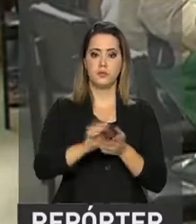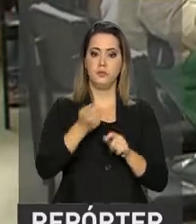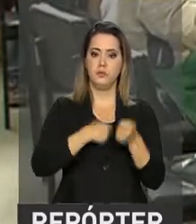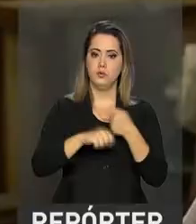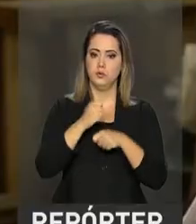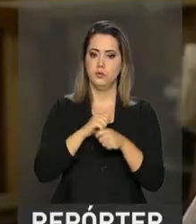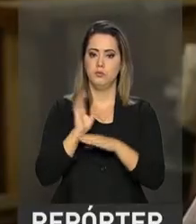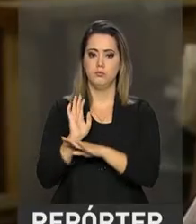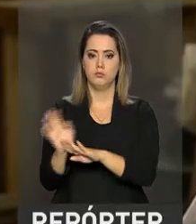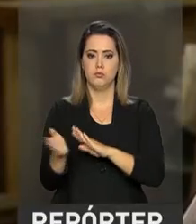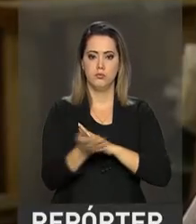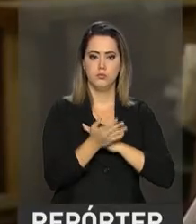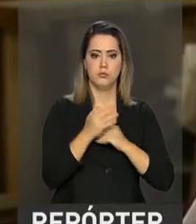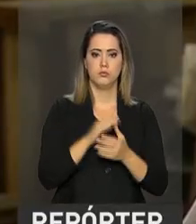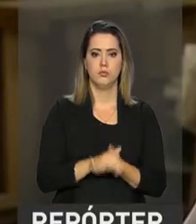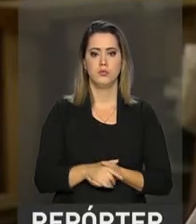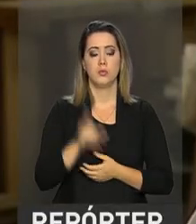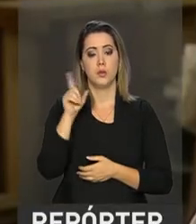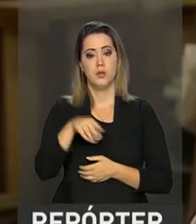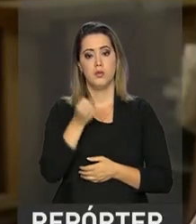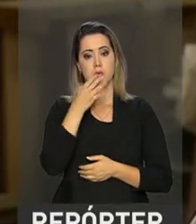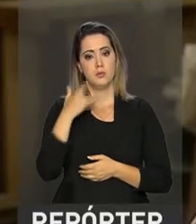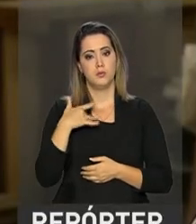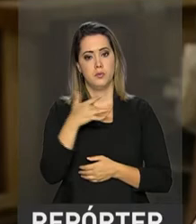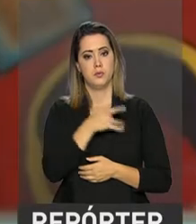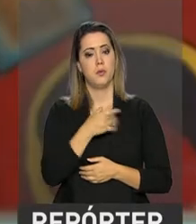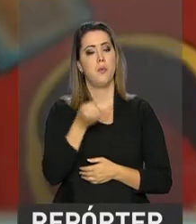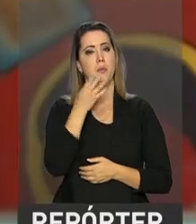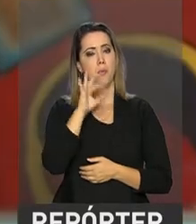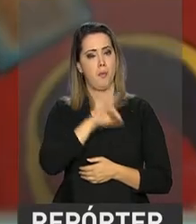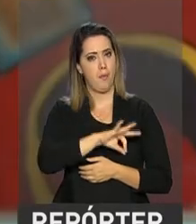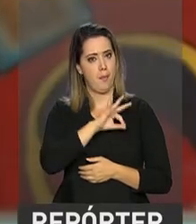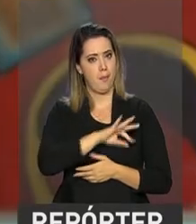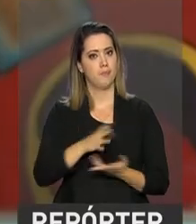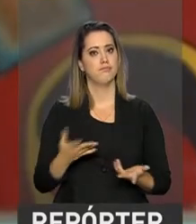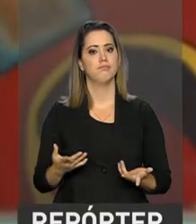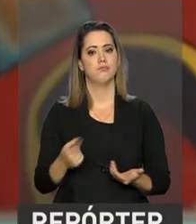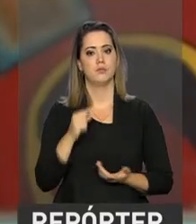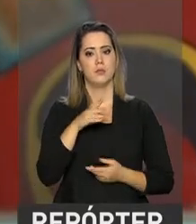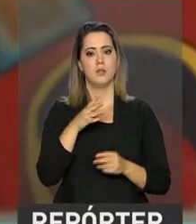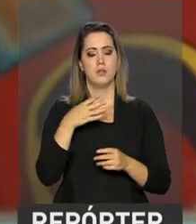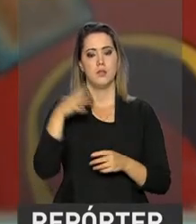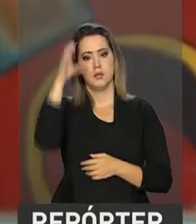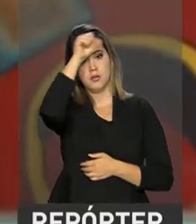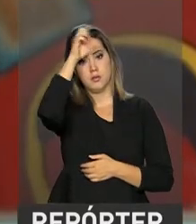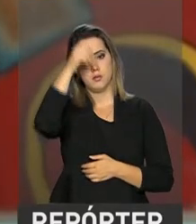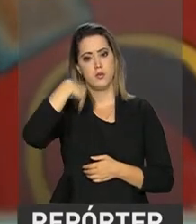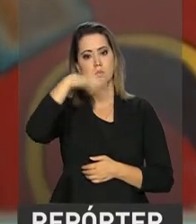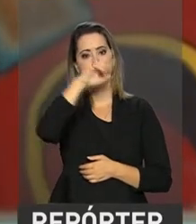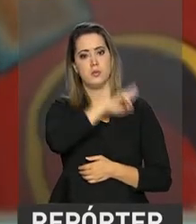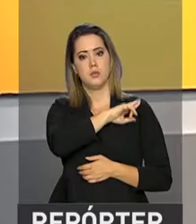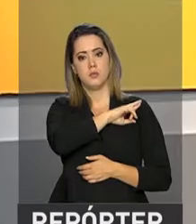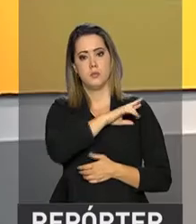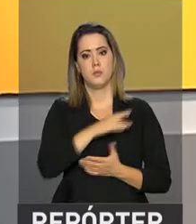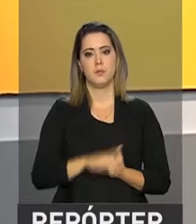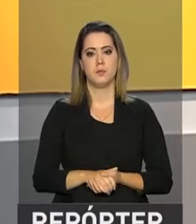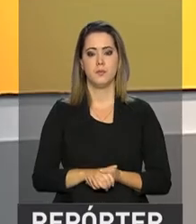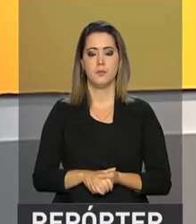solidária é bom para a saúde bom o bolso e com o trabalho a piloto de mais responsabilidades